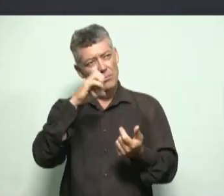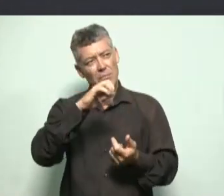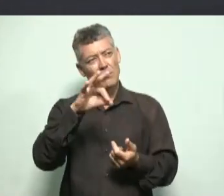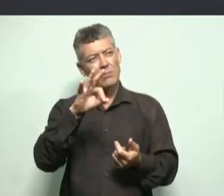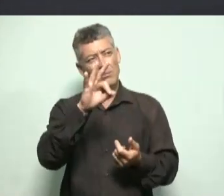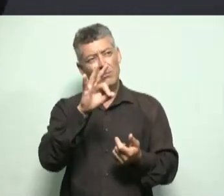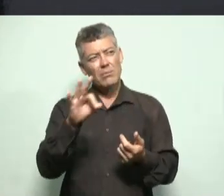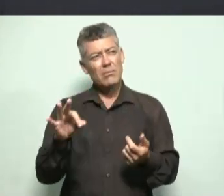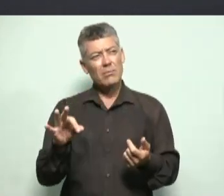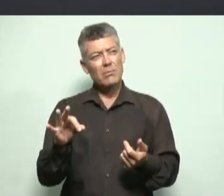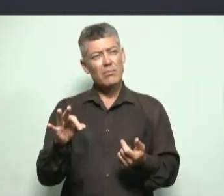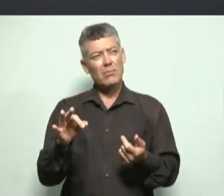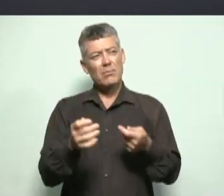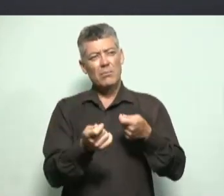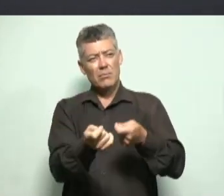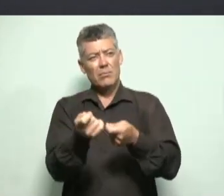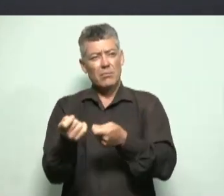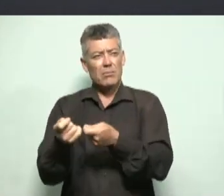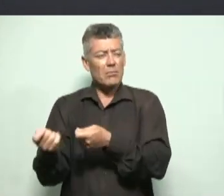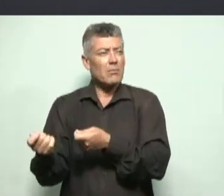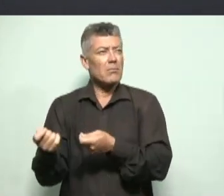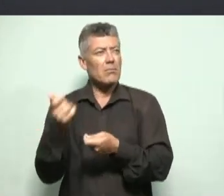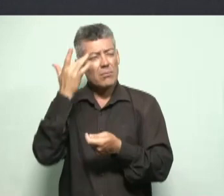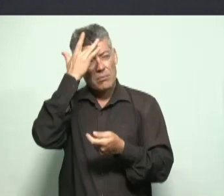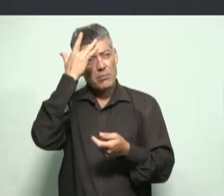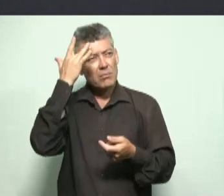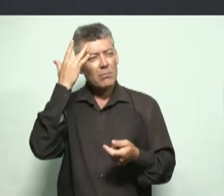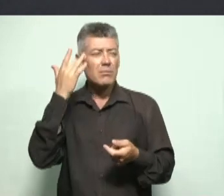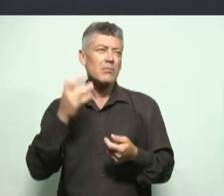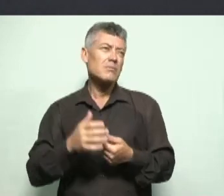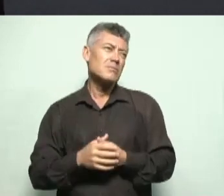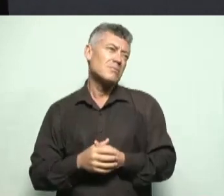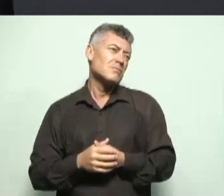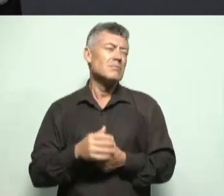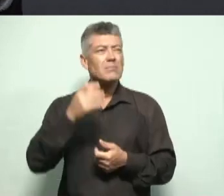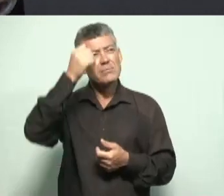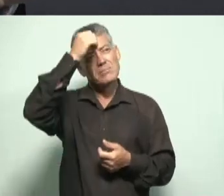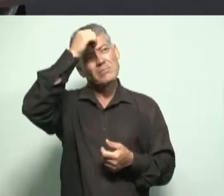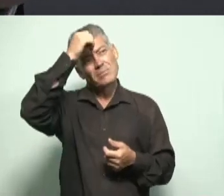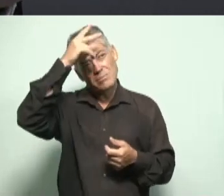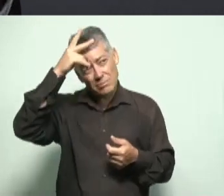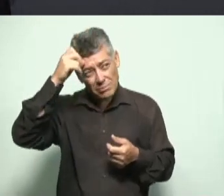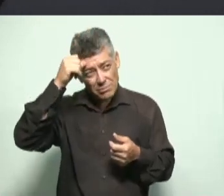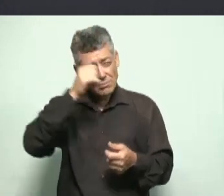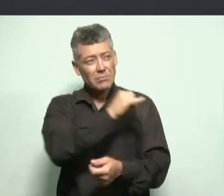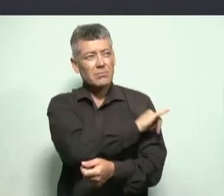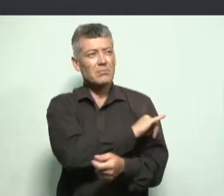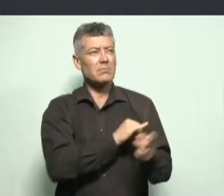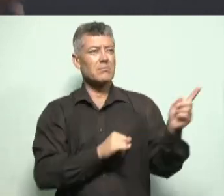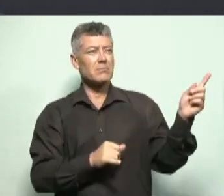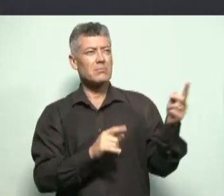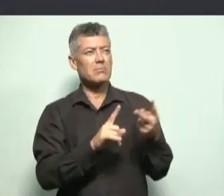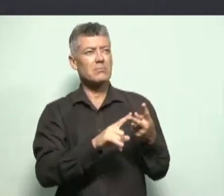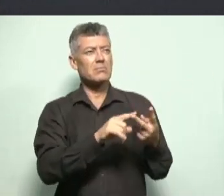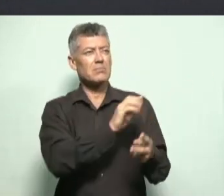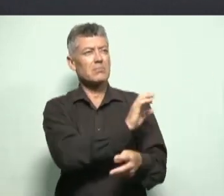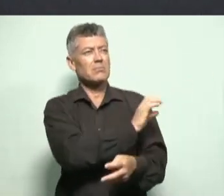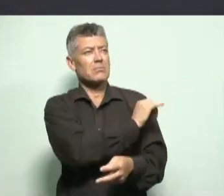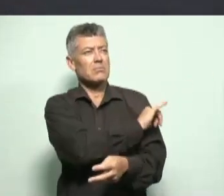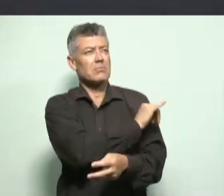90% provocado com dinheiro público. Do município do Rio de Janeiro, do estado do Rio de